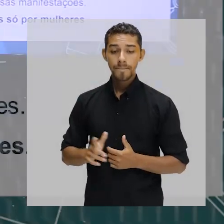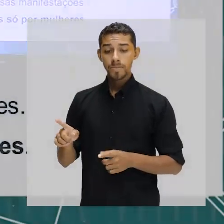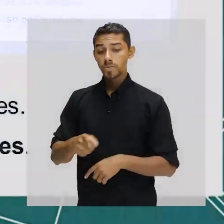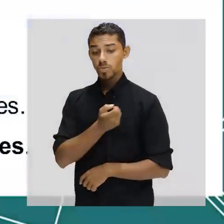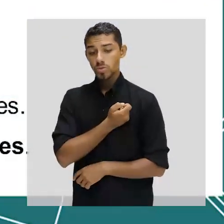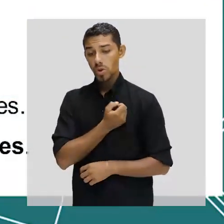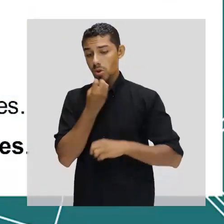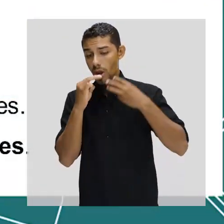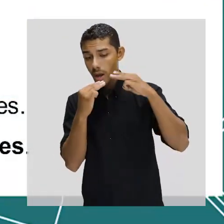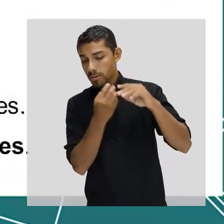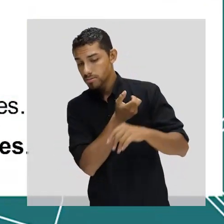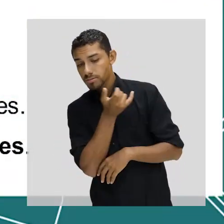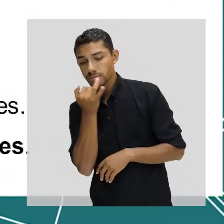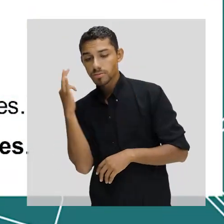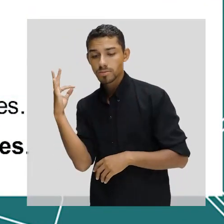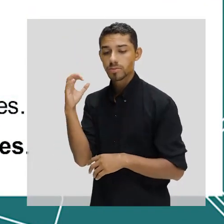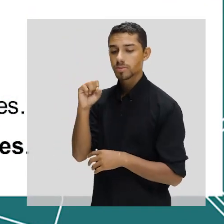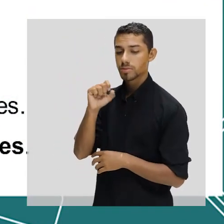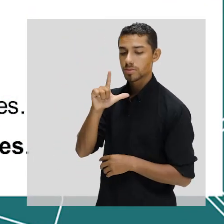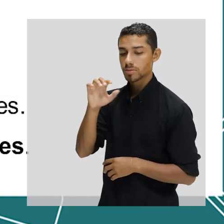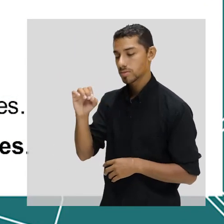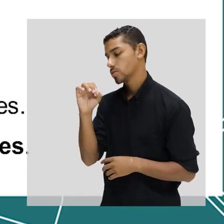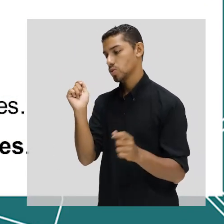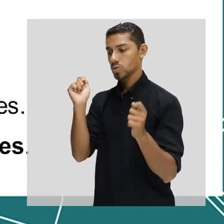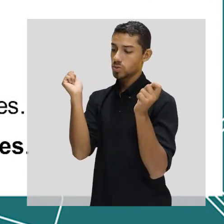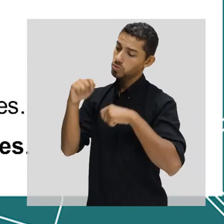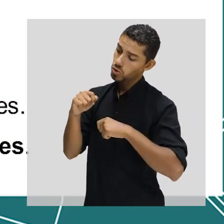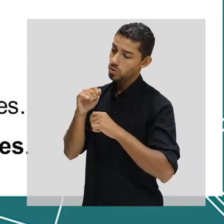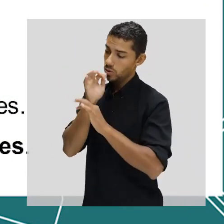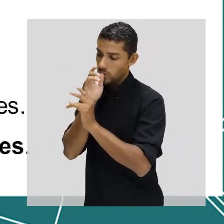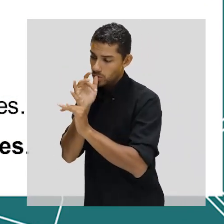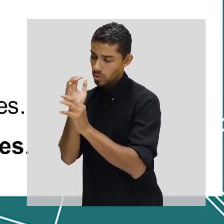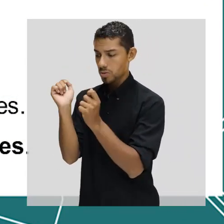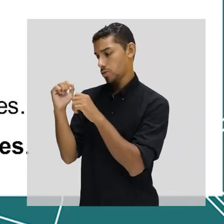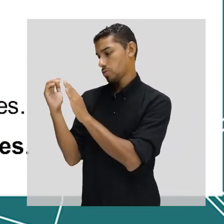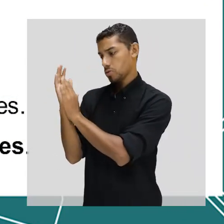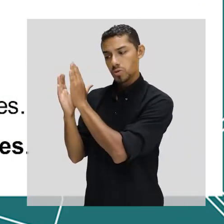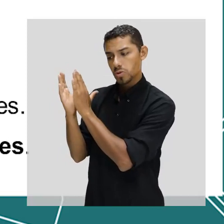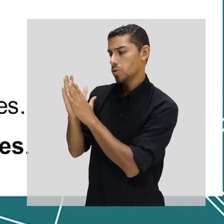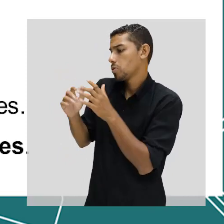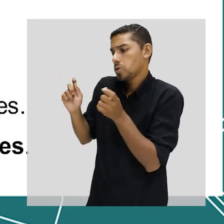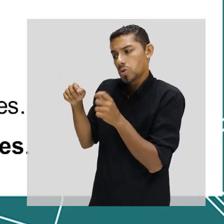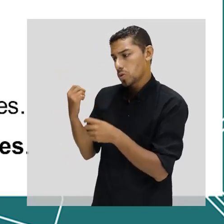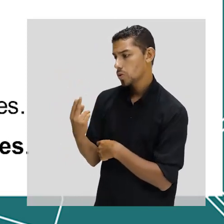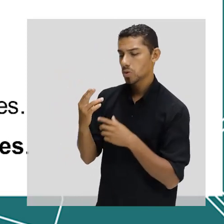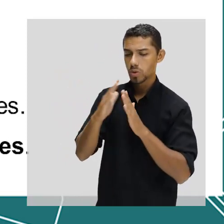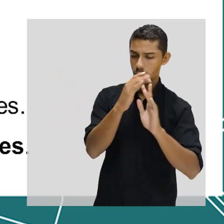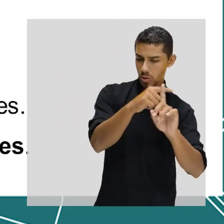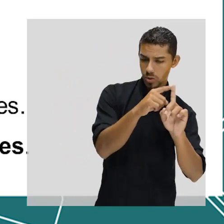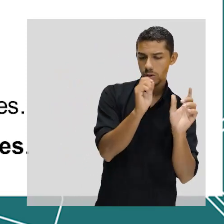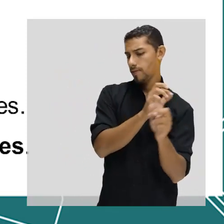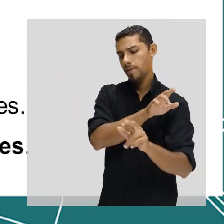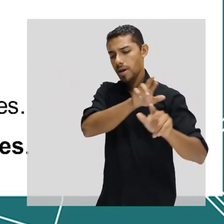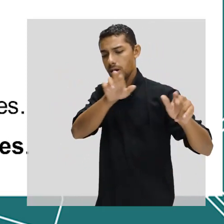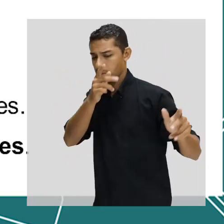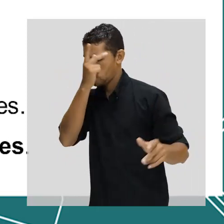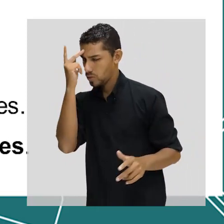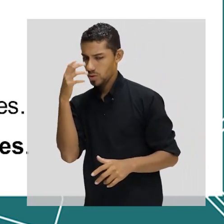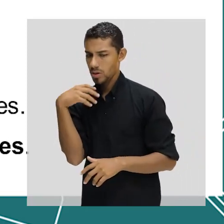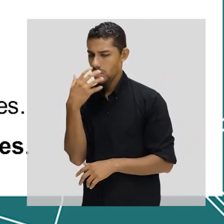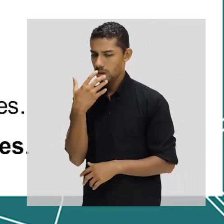Números musicais, solo ou coro, com instrumentos ou não. Pode ter ou pode ser cantiga na capela com várias pessoas cantando. E as